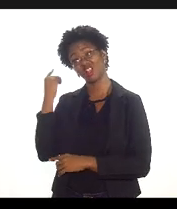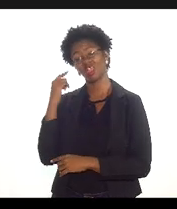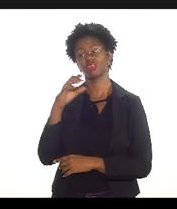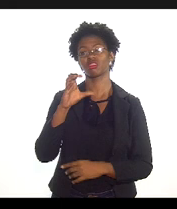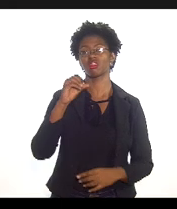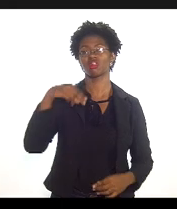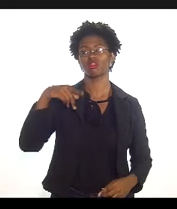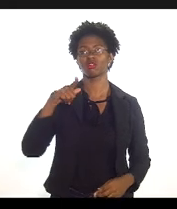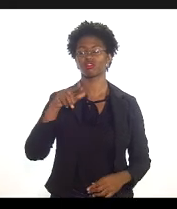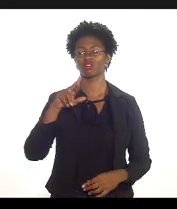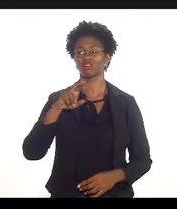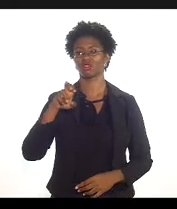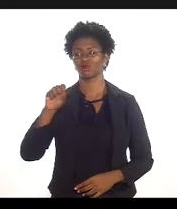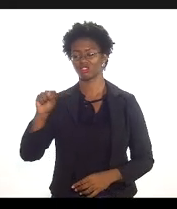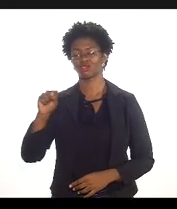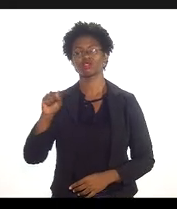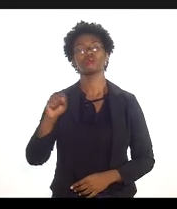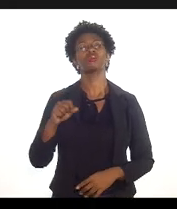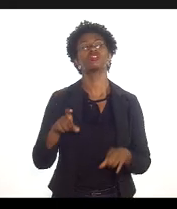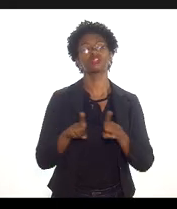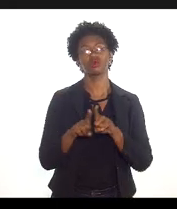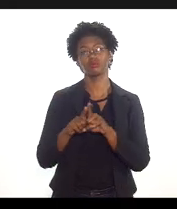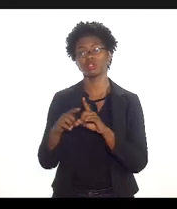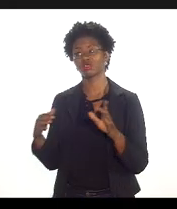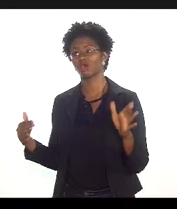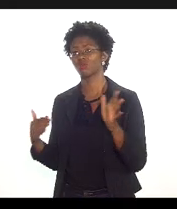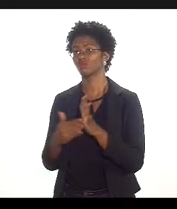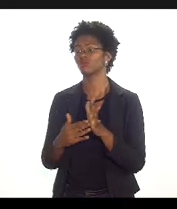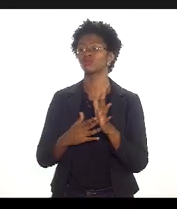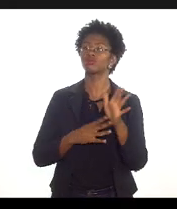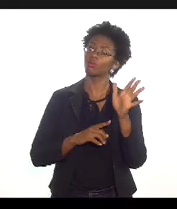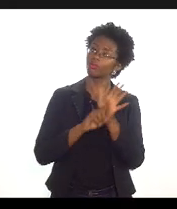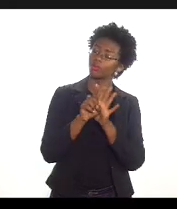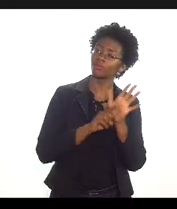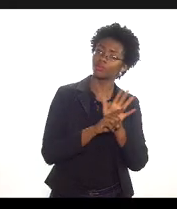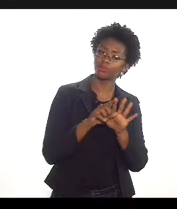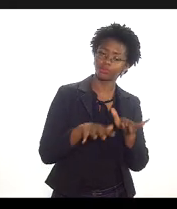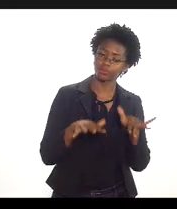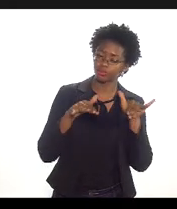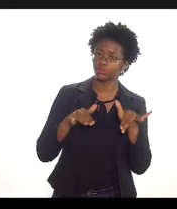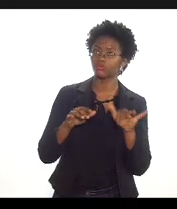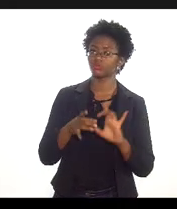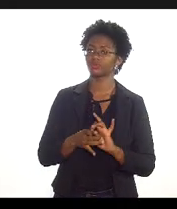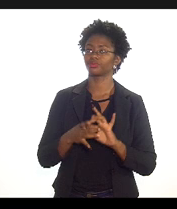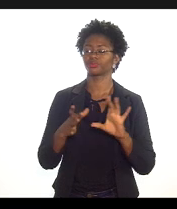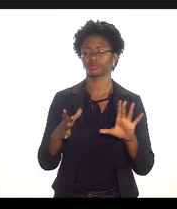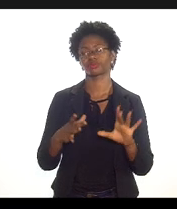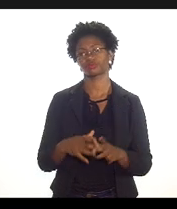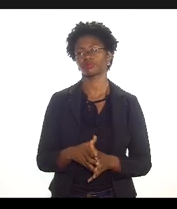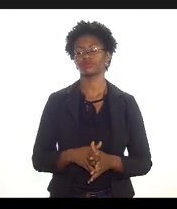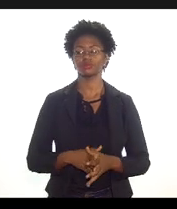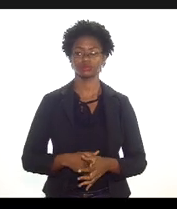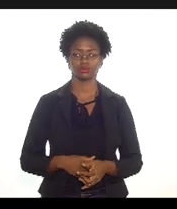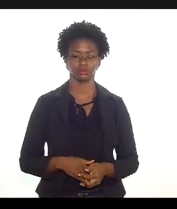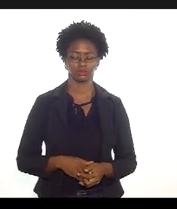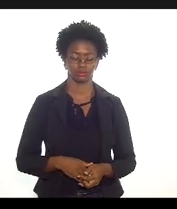Nacional até a última consulta, audiência pública, etc., etc.